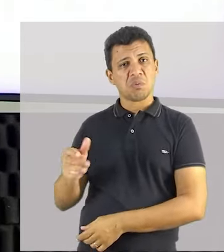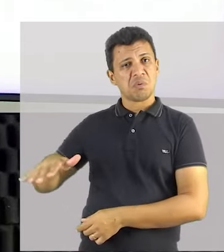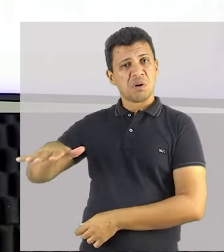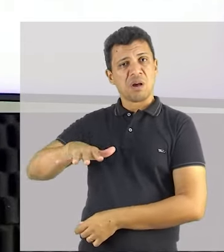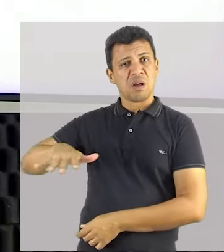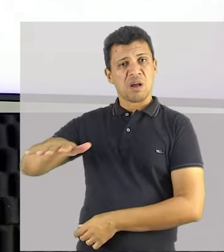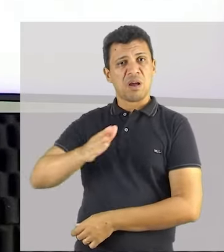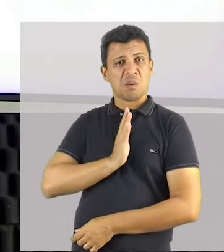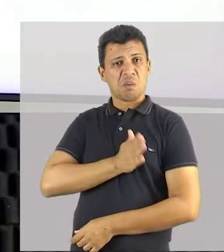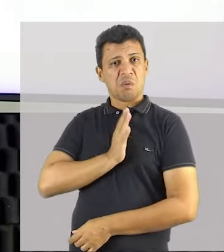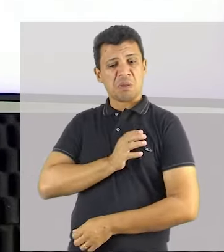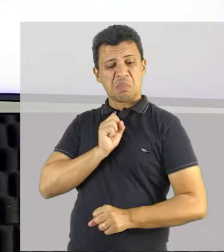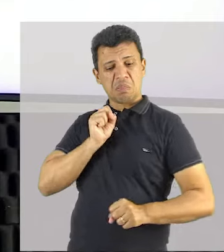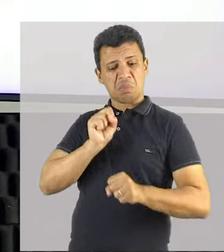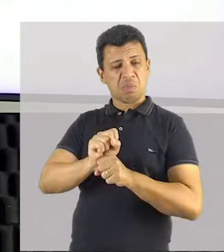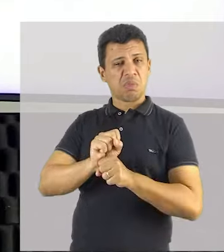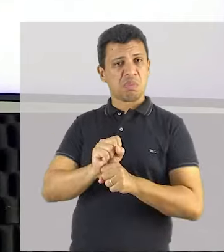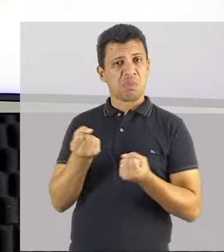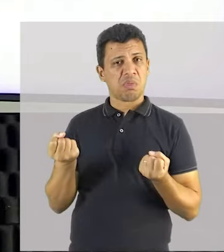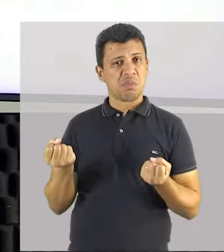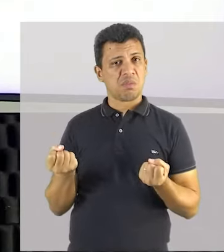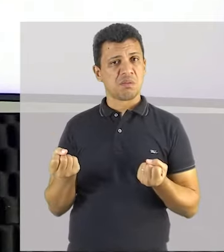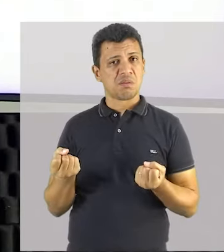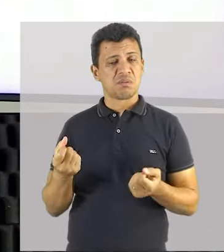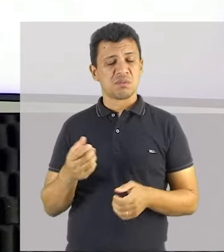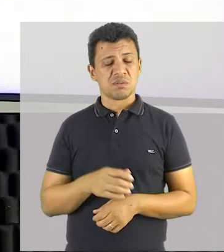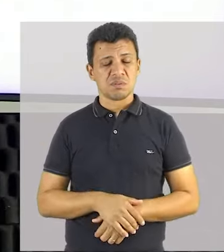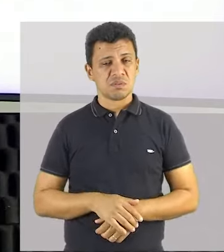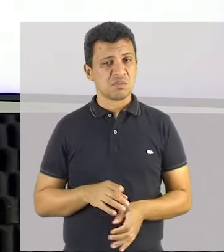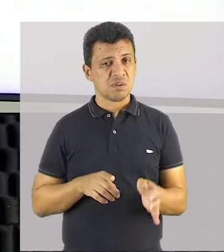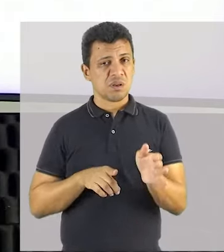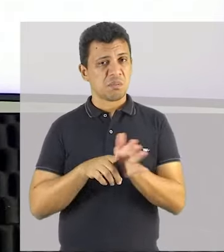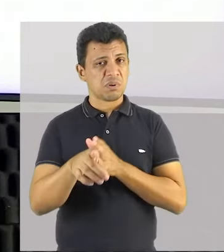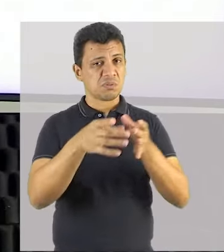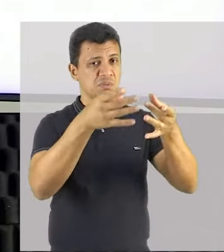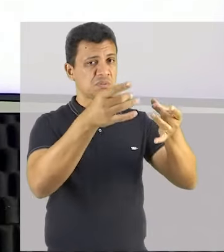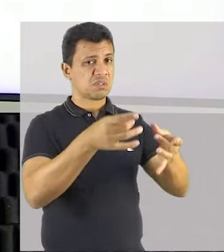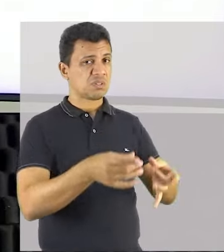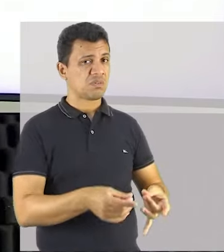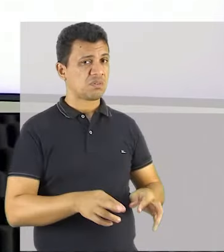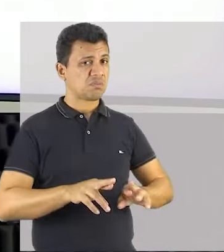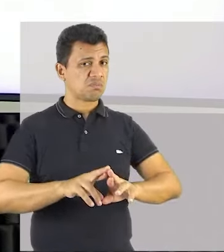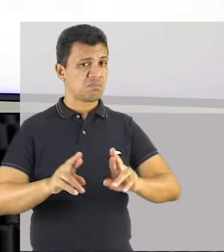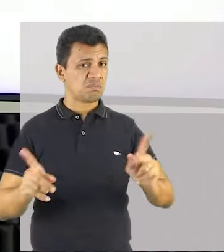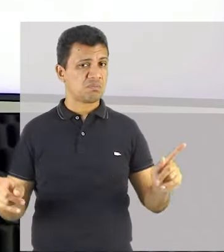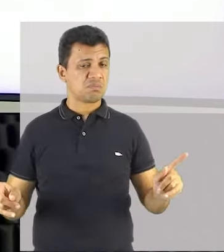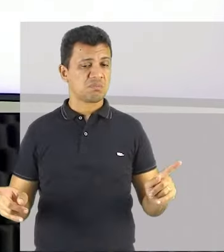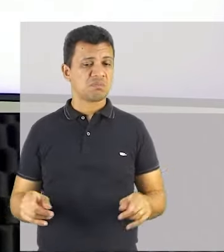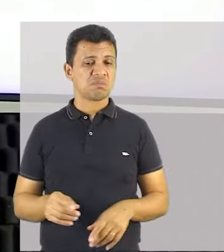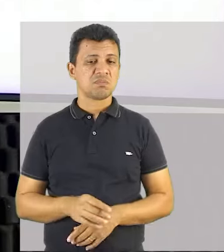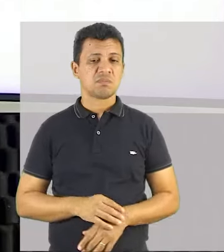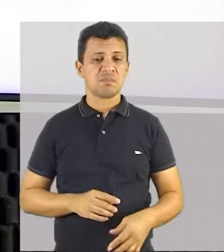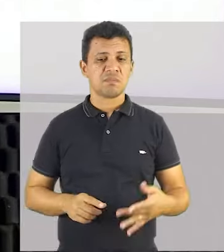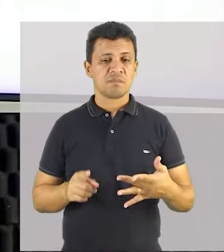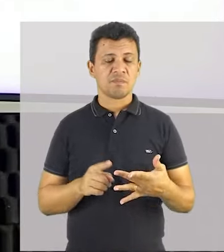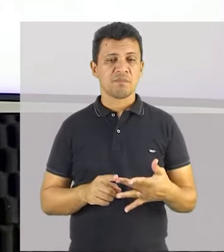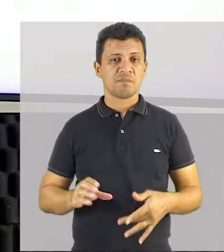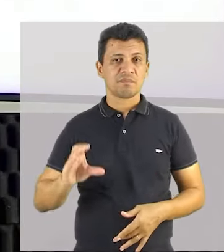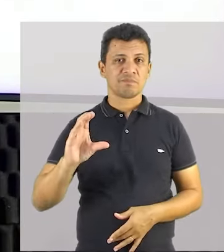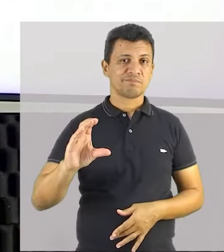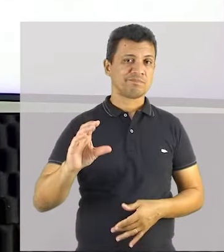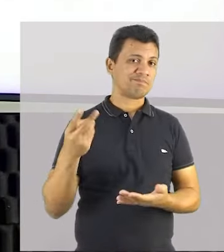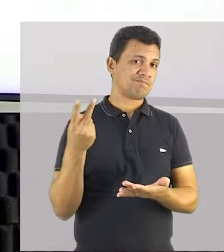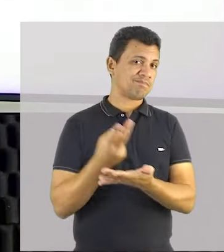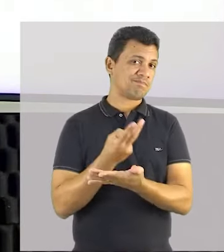área de infarto E isso não procede Não foi isso que a que a a questão descreveu né Então essa letra C Aqui também tá